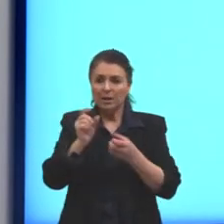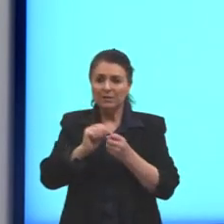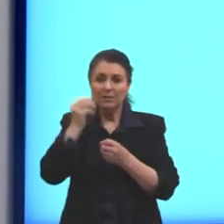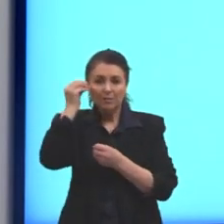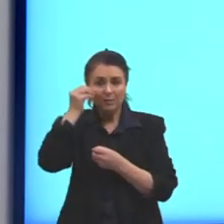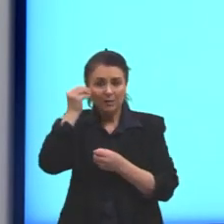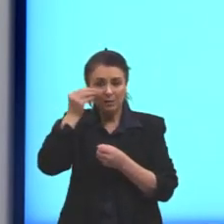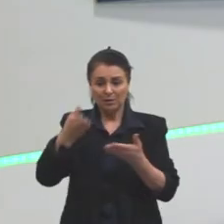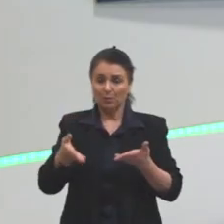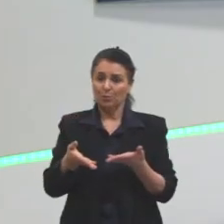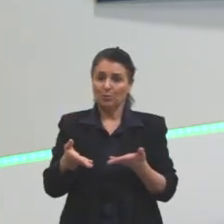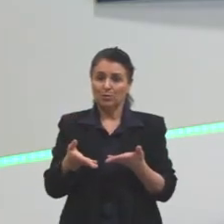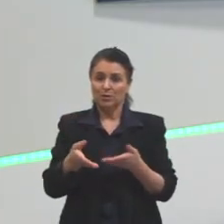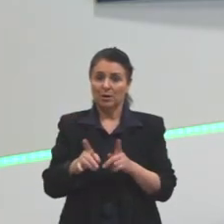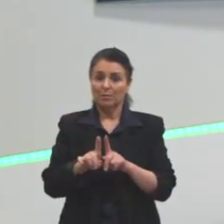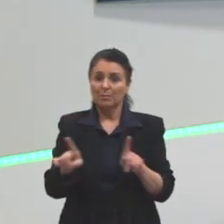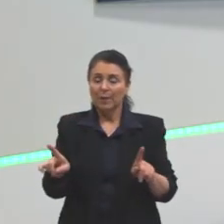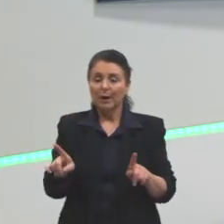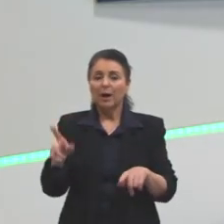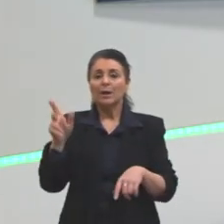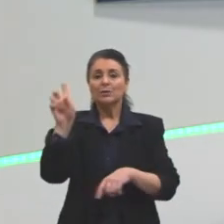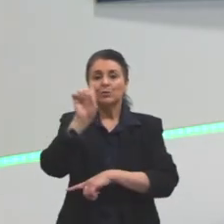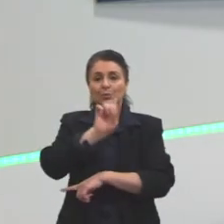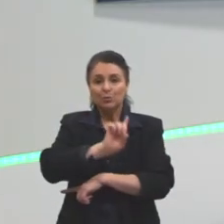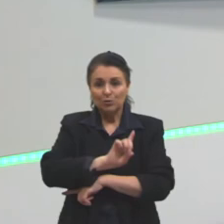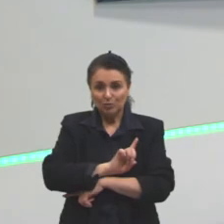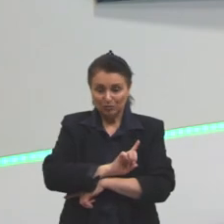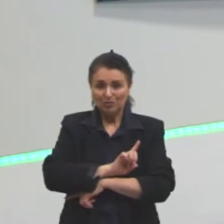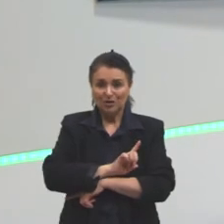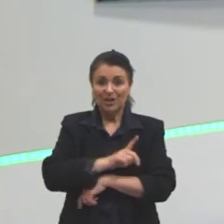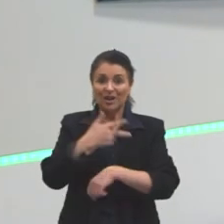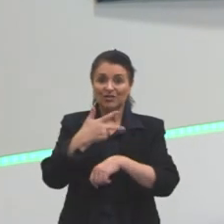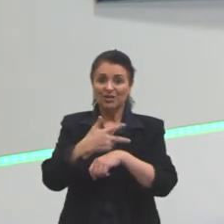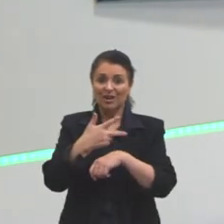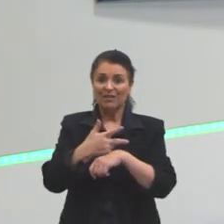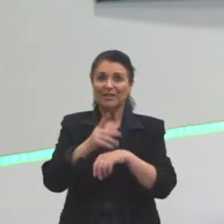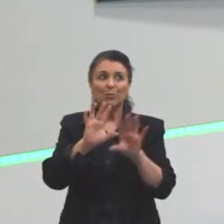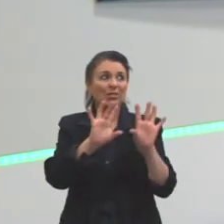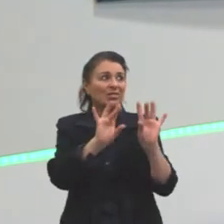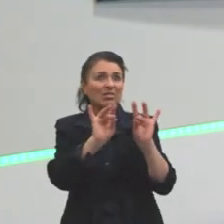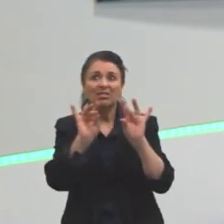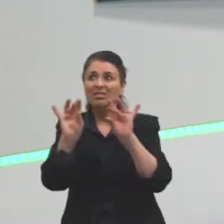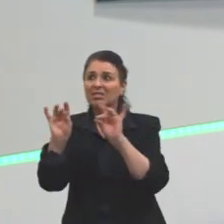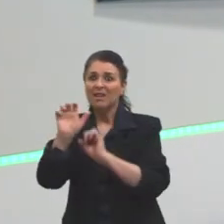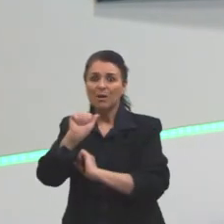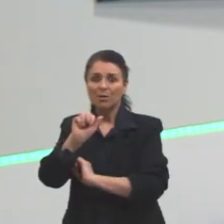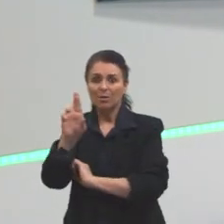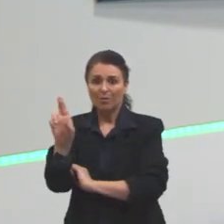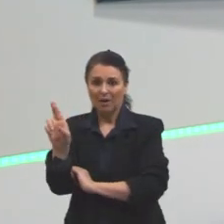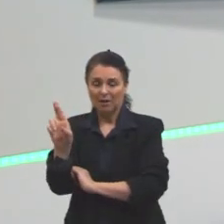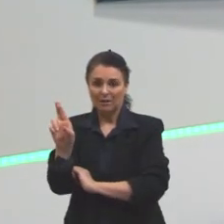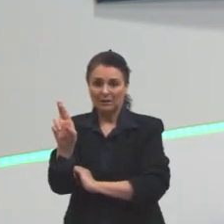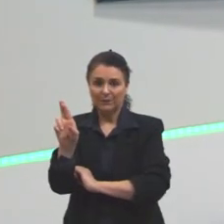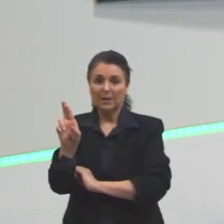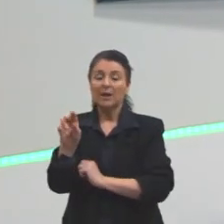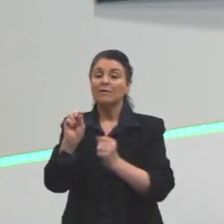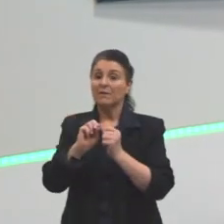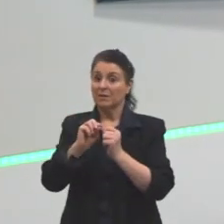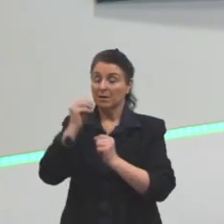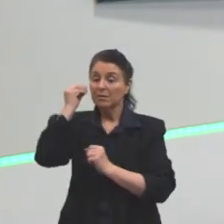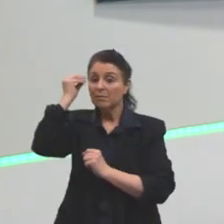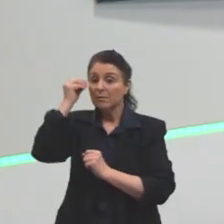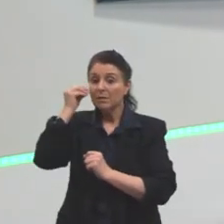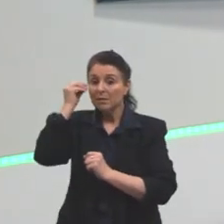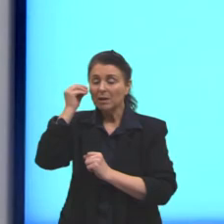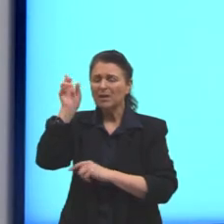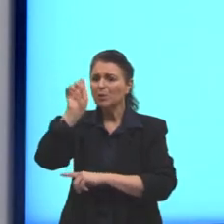mas hoje né pessoal o dia da gravação tá muito úmido então não funciona tá Recomendo vocês fazerem as experiências mas